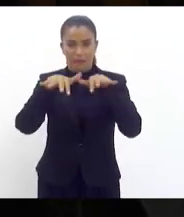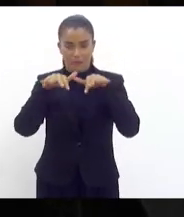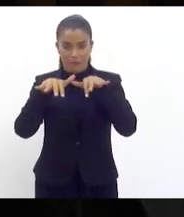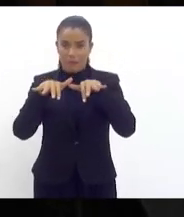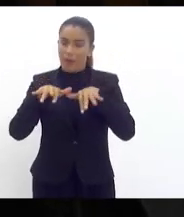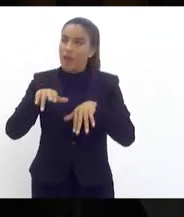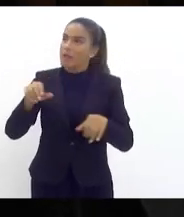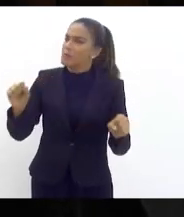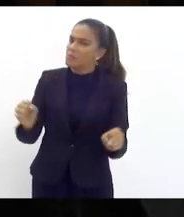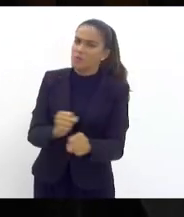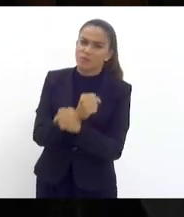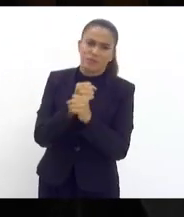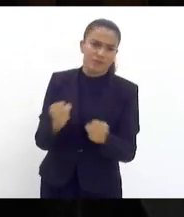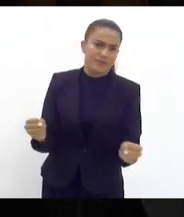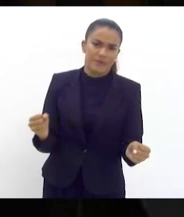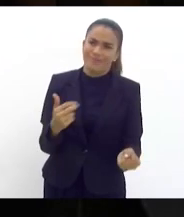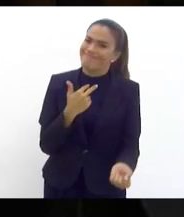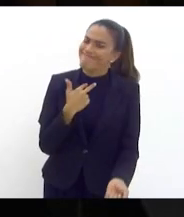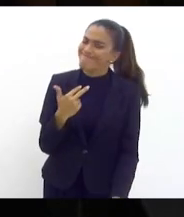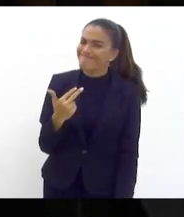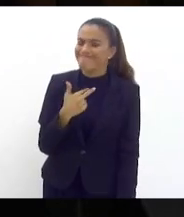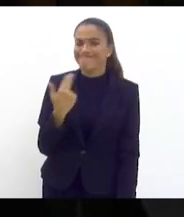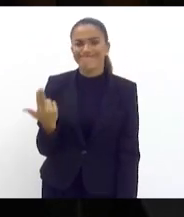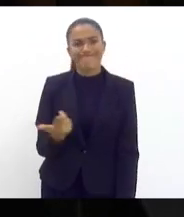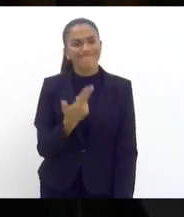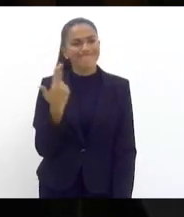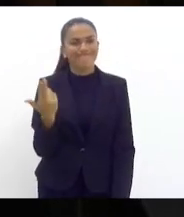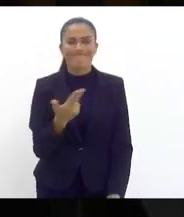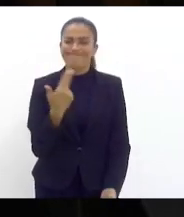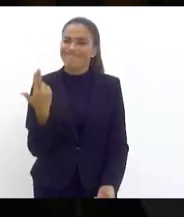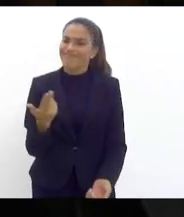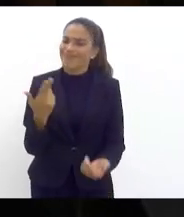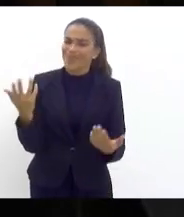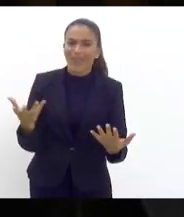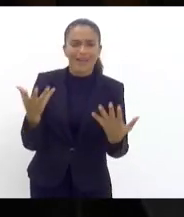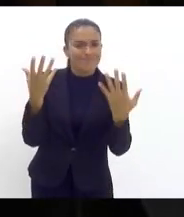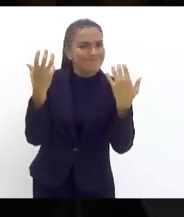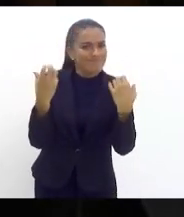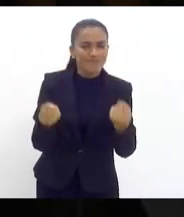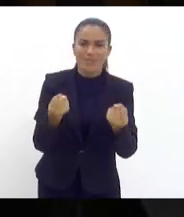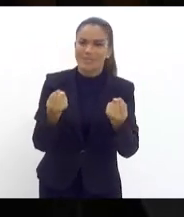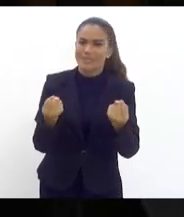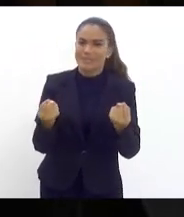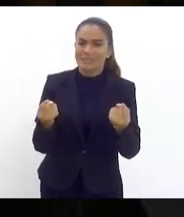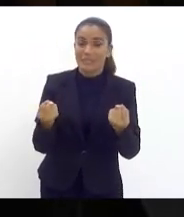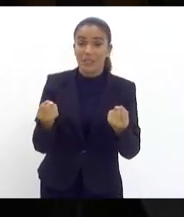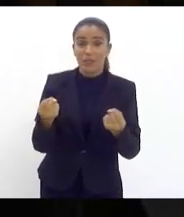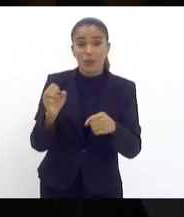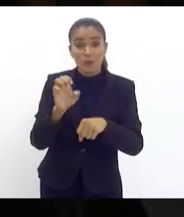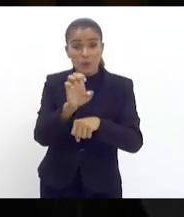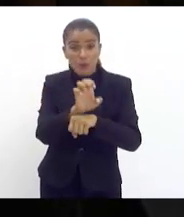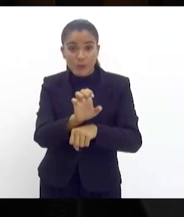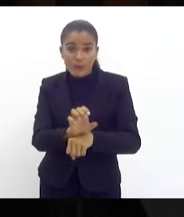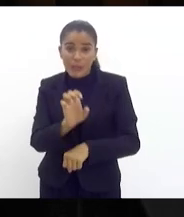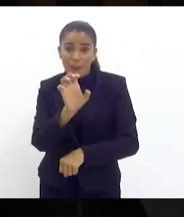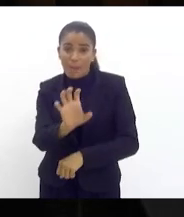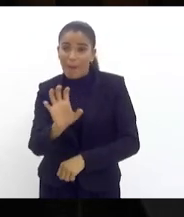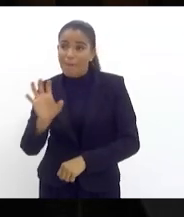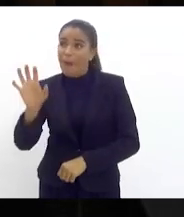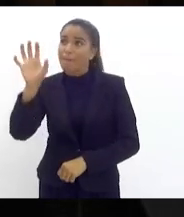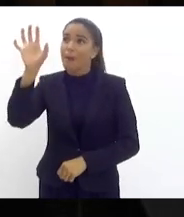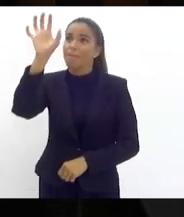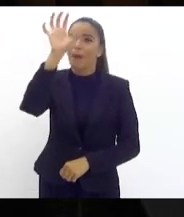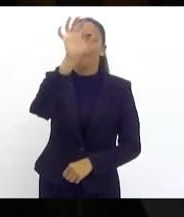possível, não tem cabimento, que os estados brasileiros,